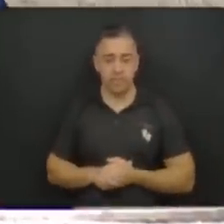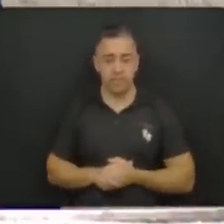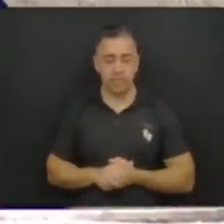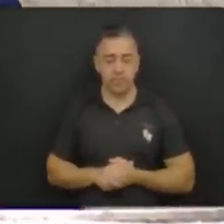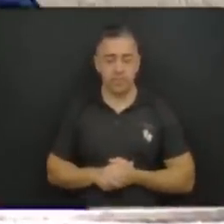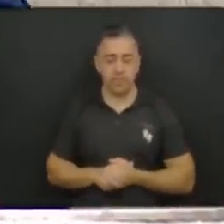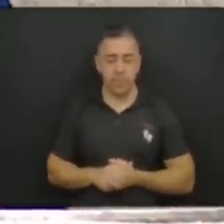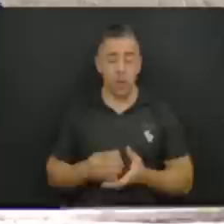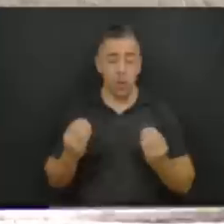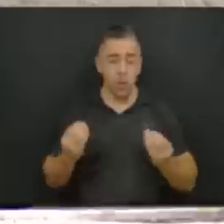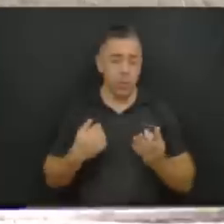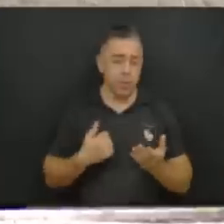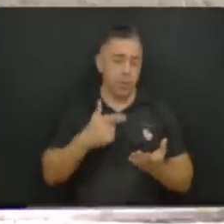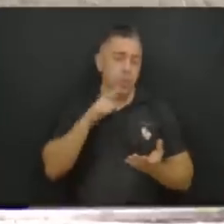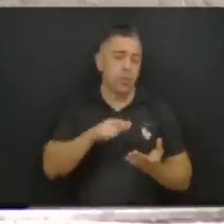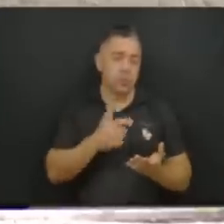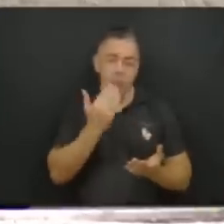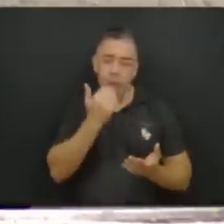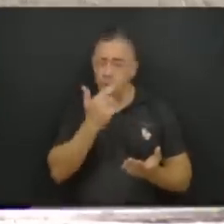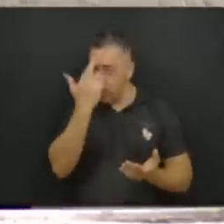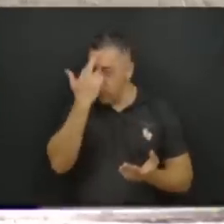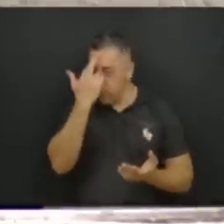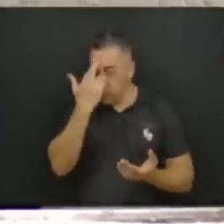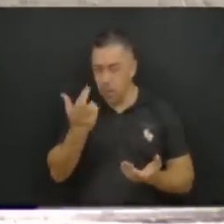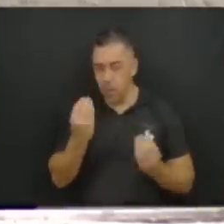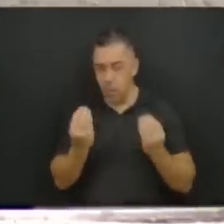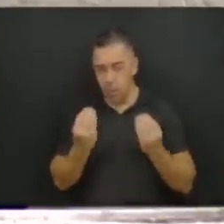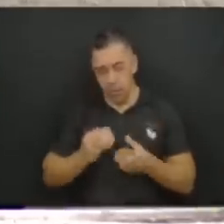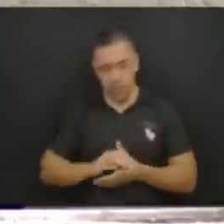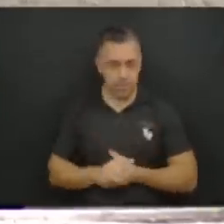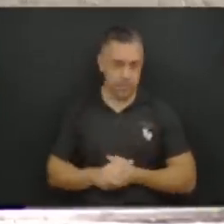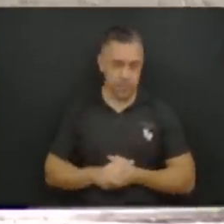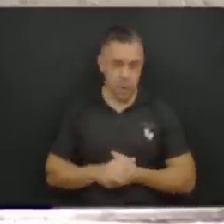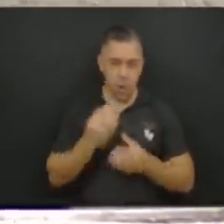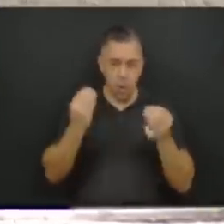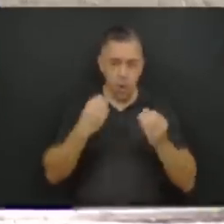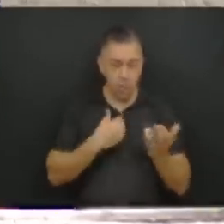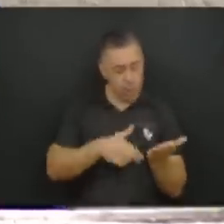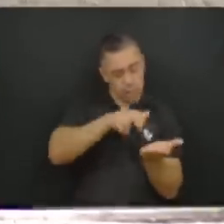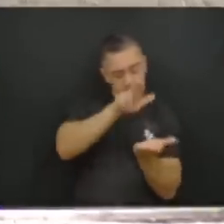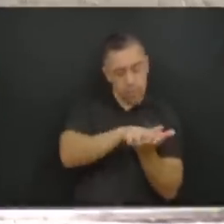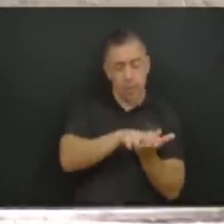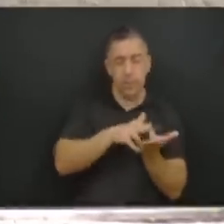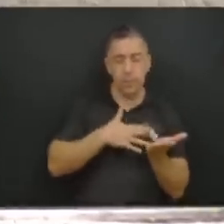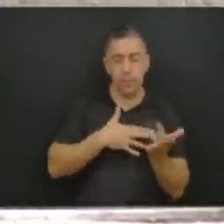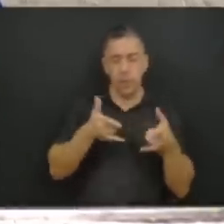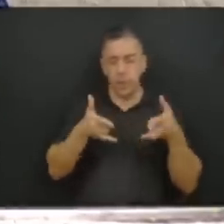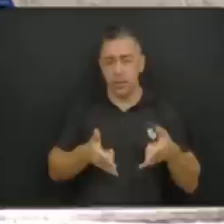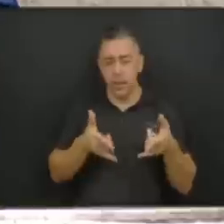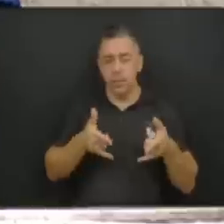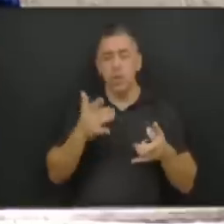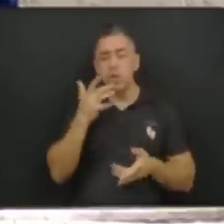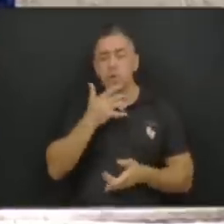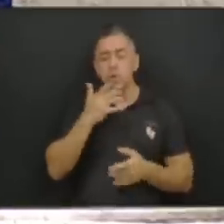e como é que o almoço e como é que eu digo na cama com meus cobertores quentes